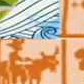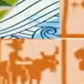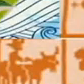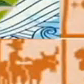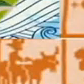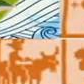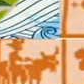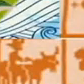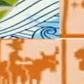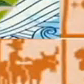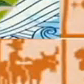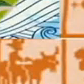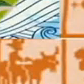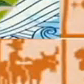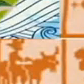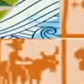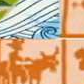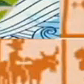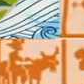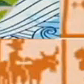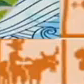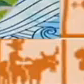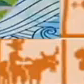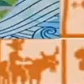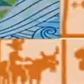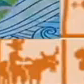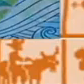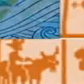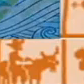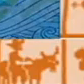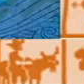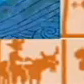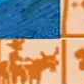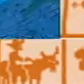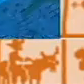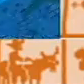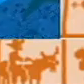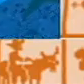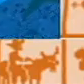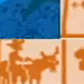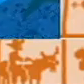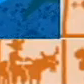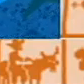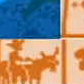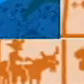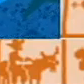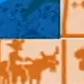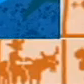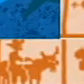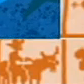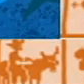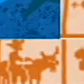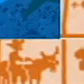de pente, além da cabeçuda e a de couro, que é maior que muita gente.